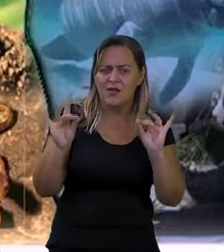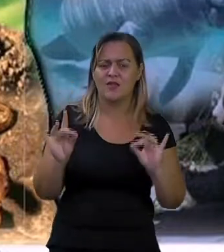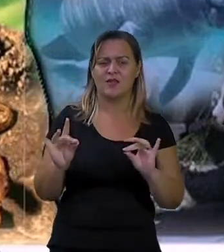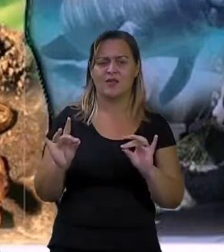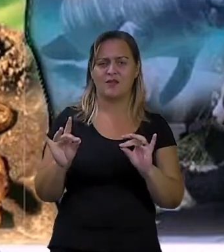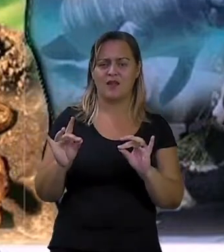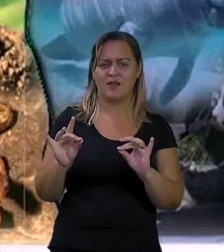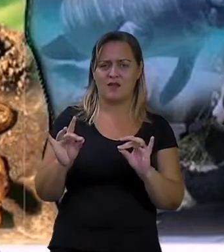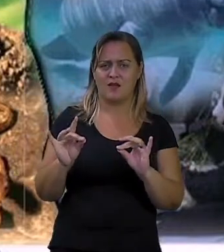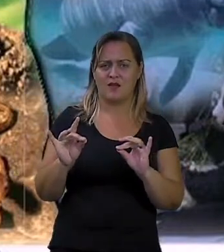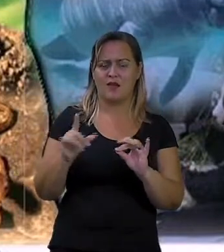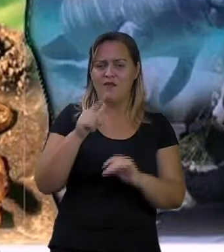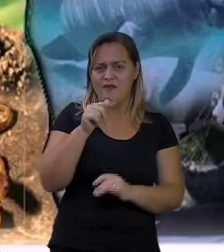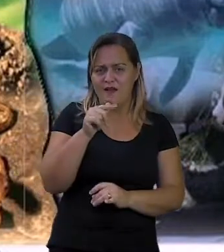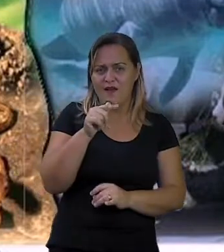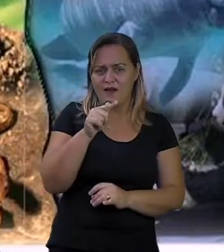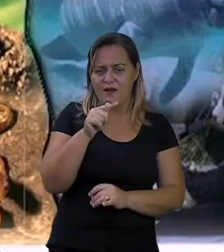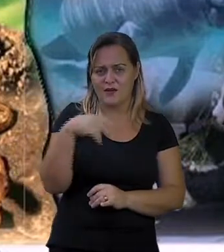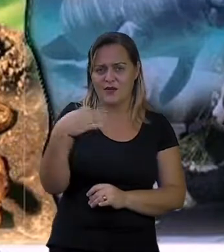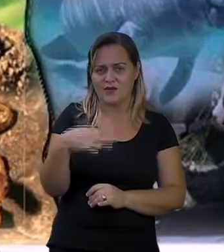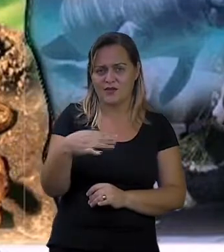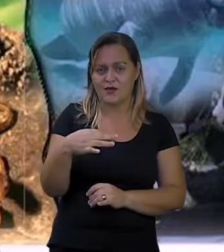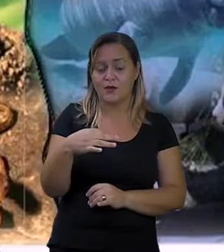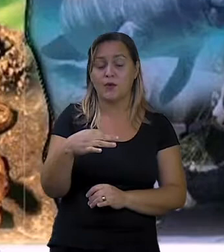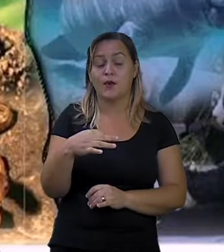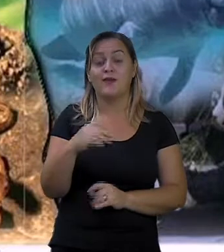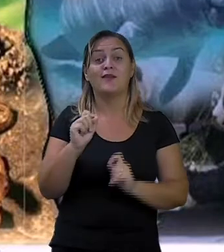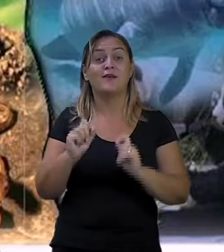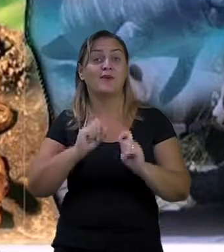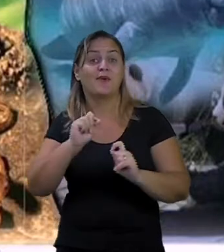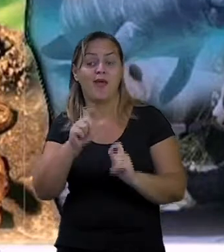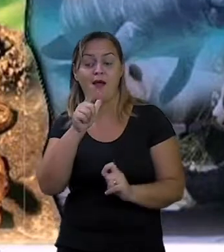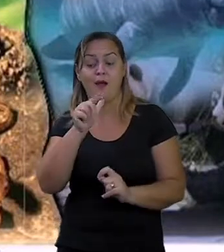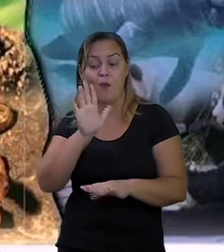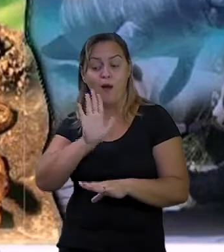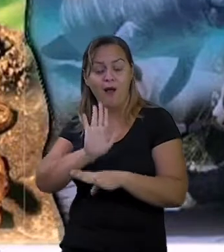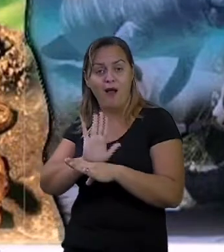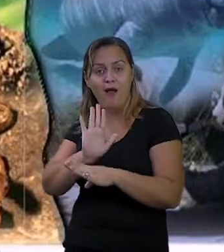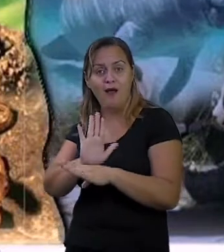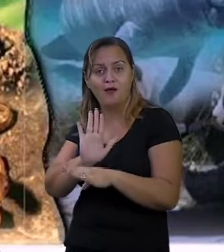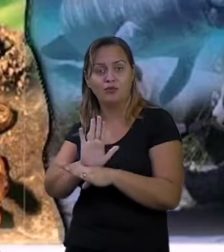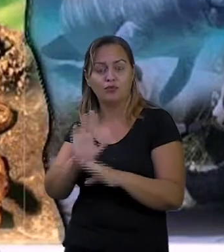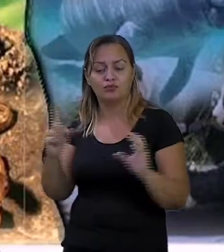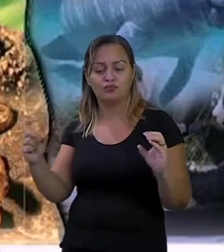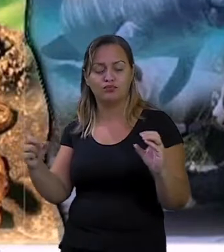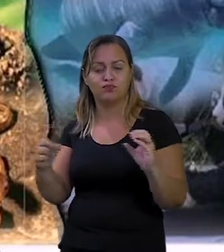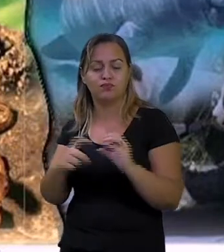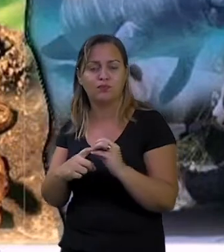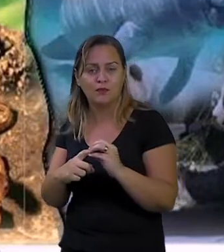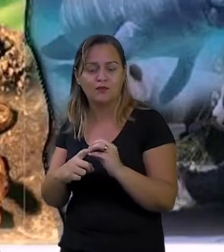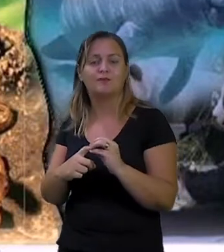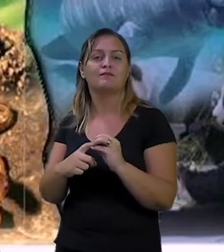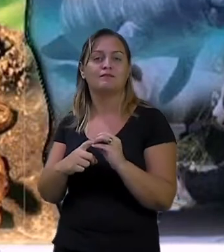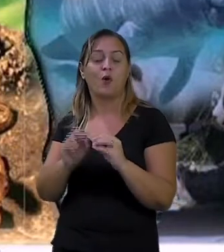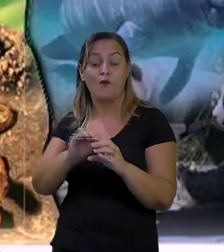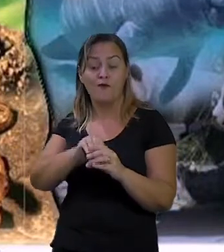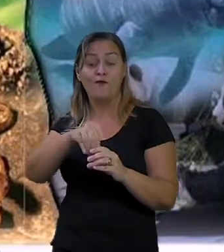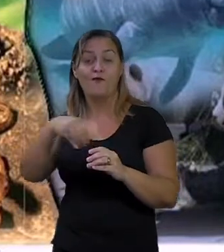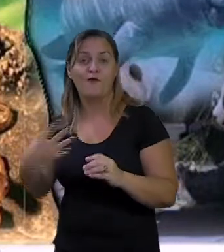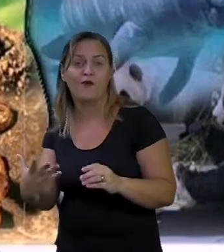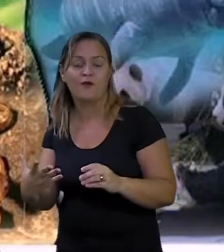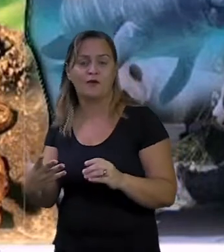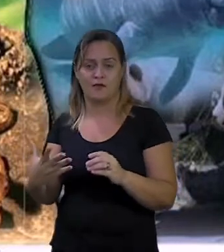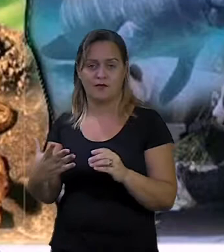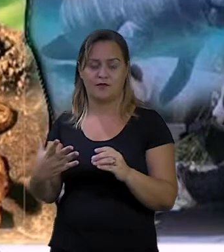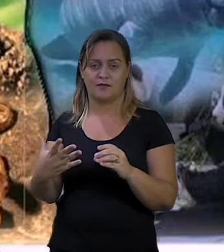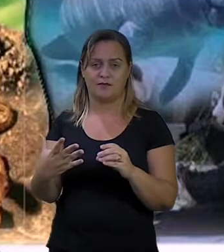propiciar essa fusão entre os gametas. E aí sim a gente vai conseguir fazer com